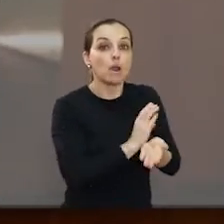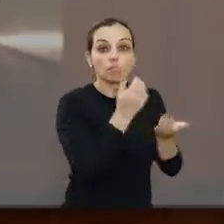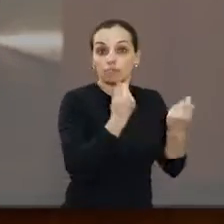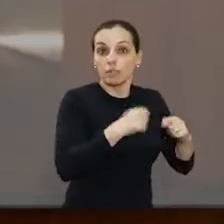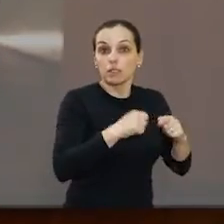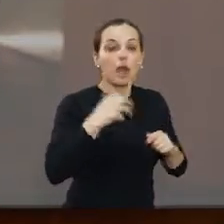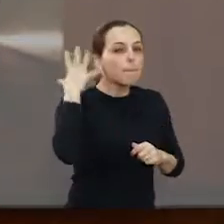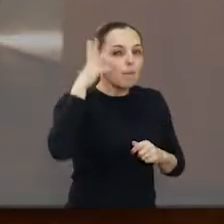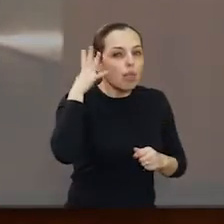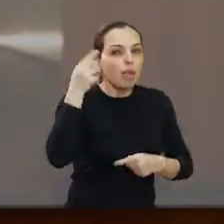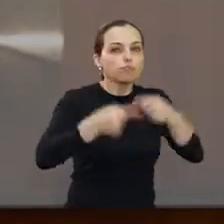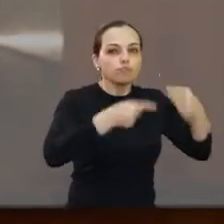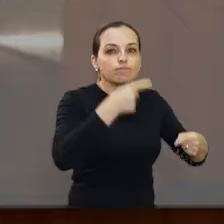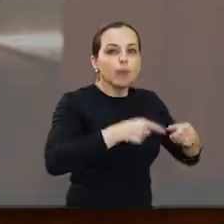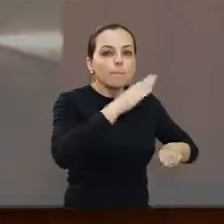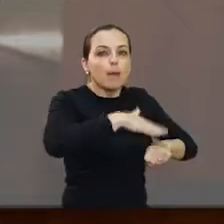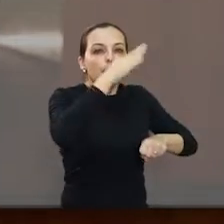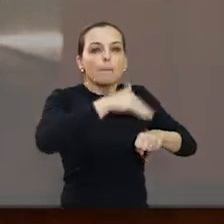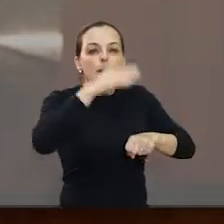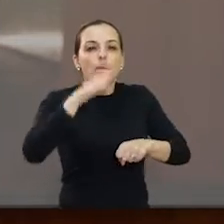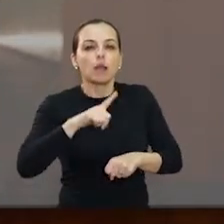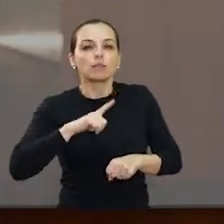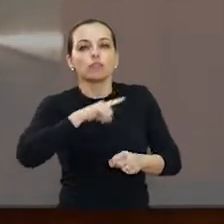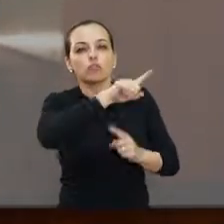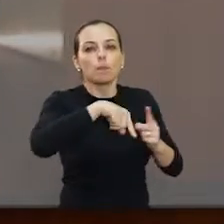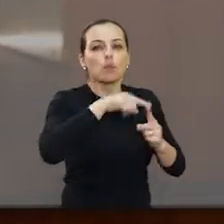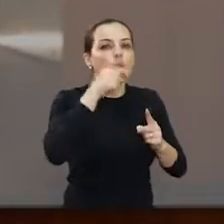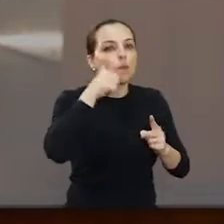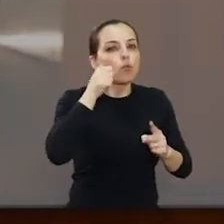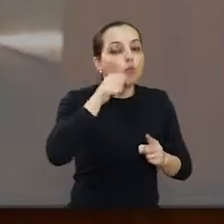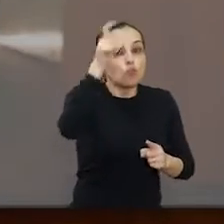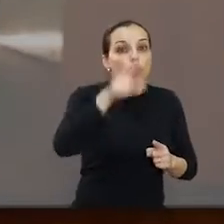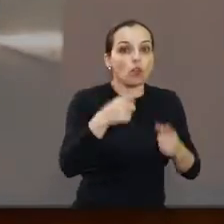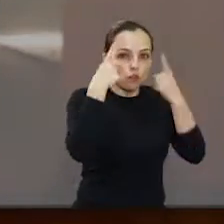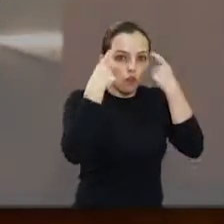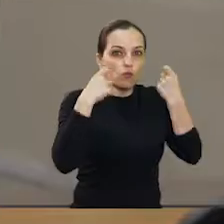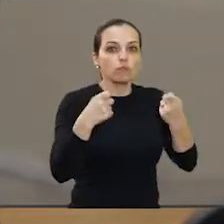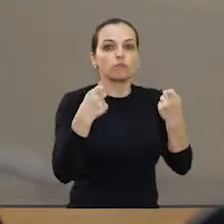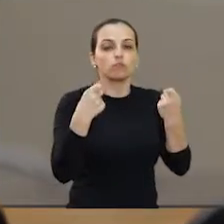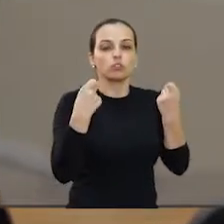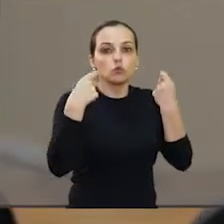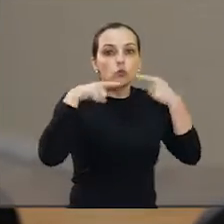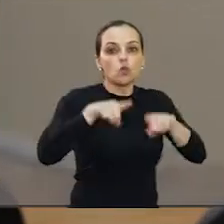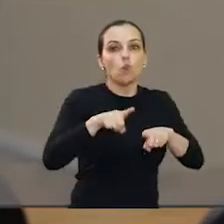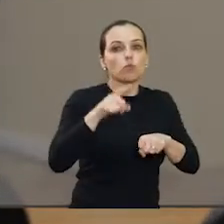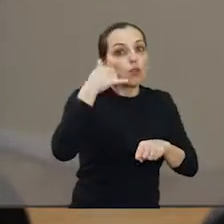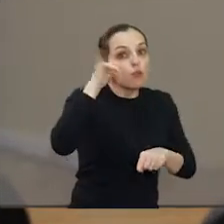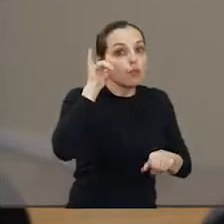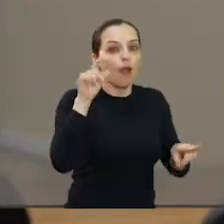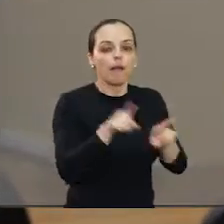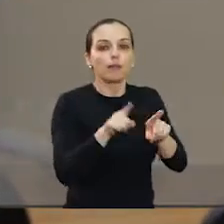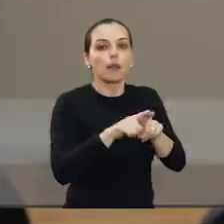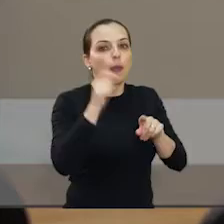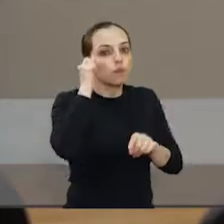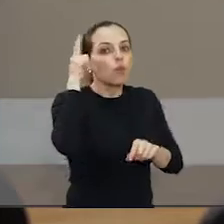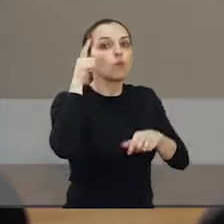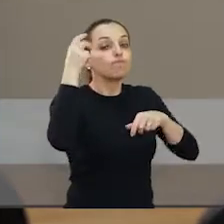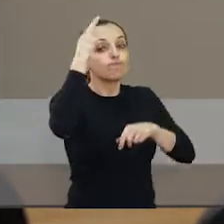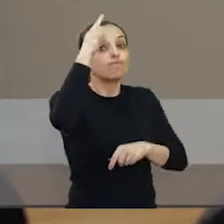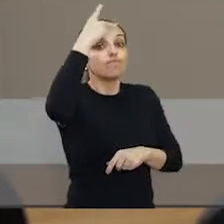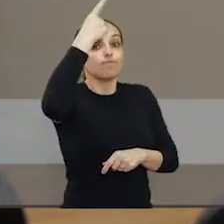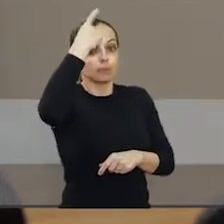sociedade, uma mudança na cultura do machismo para que essa violência passe a diminuir. Existe um esquema